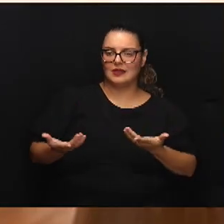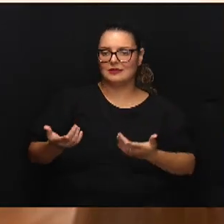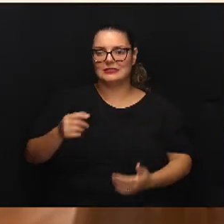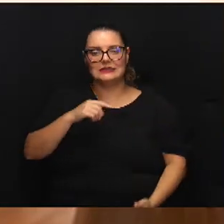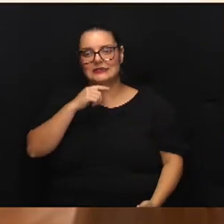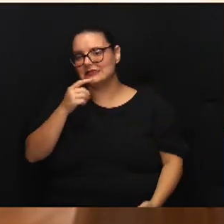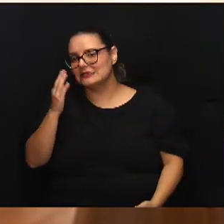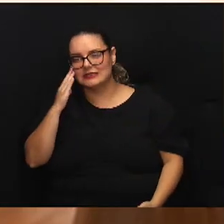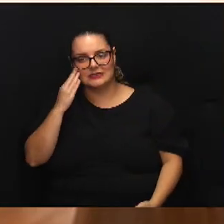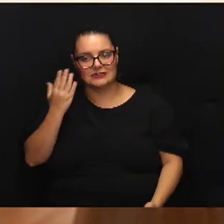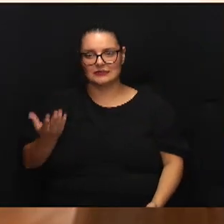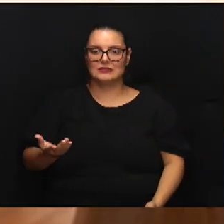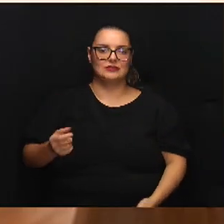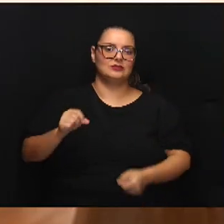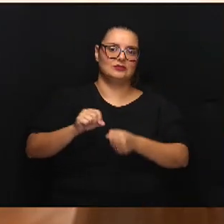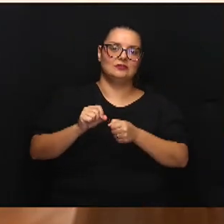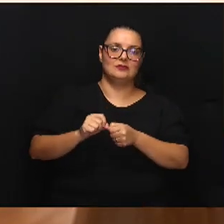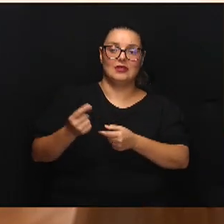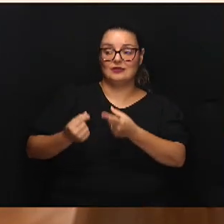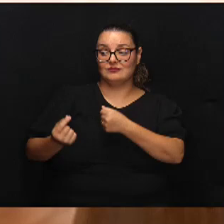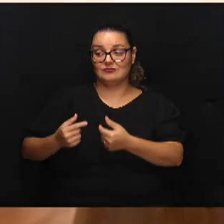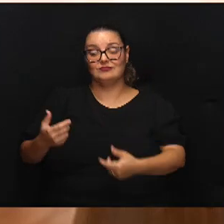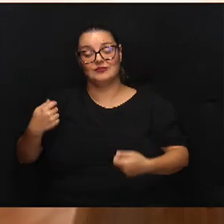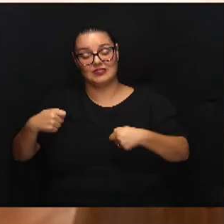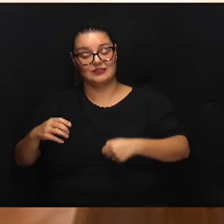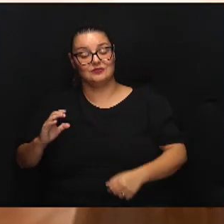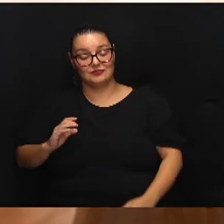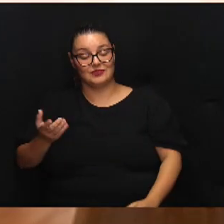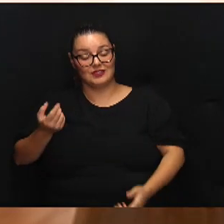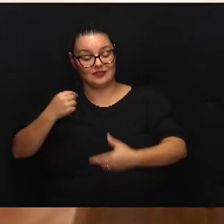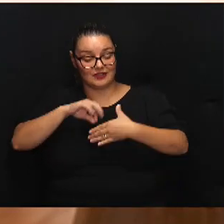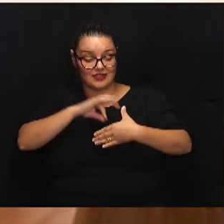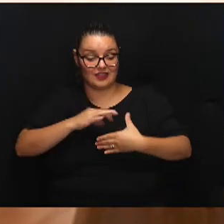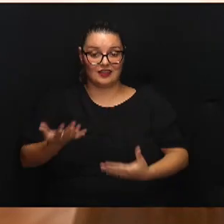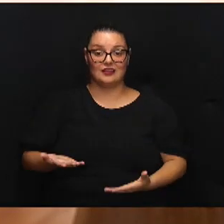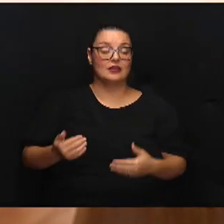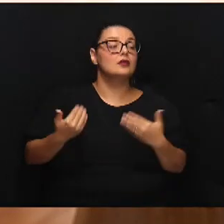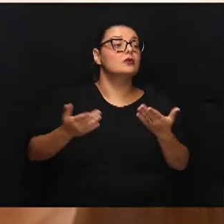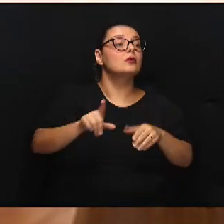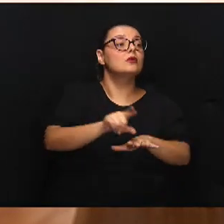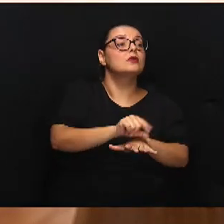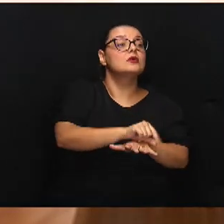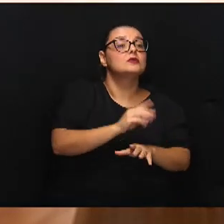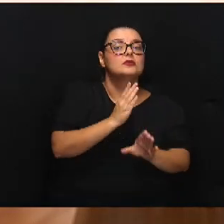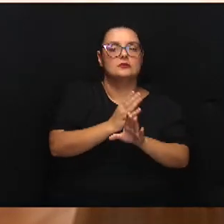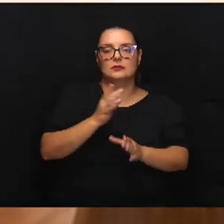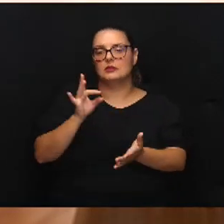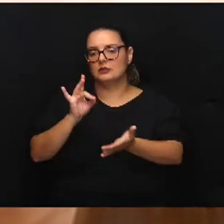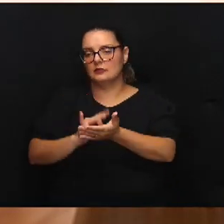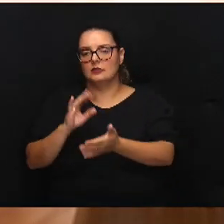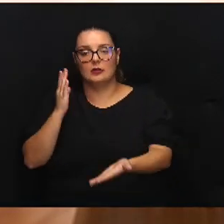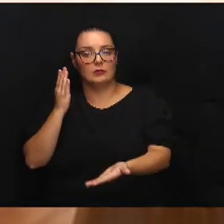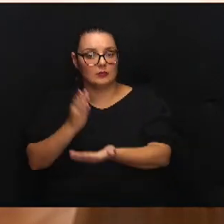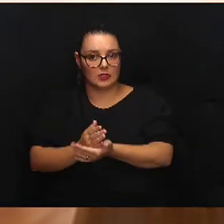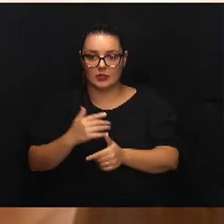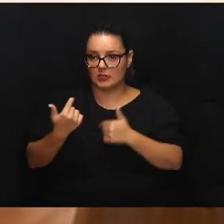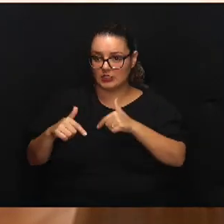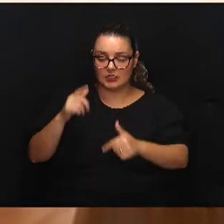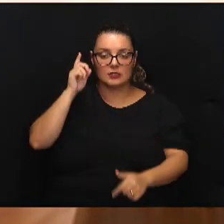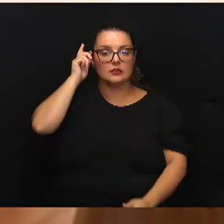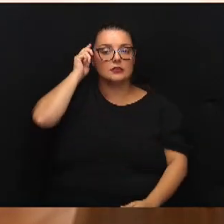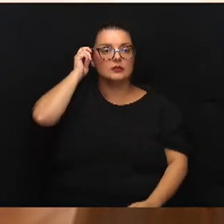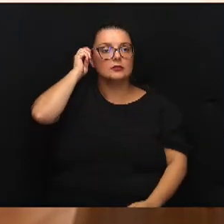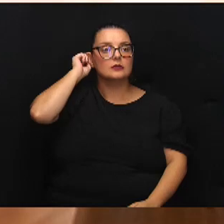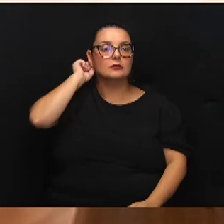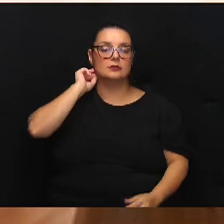que eu faço e eu preciso ganhar dinheiro. E aí, qual foi a alternativa que você encontrou? Na verdade, eu parei de trabalhar com consultoria